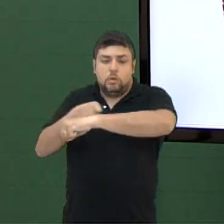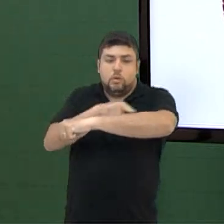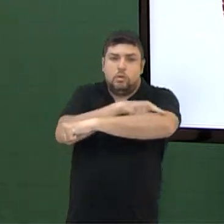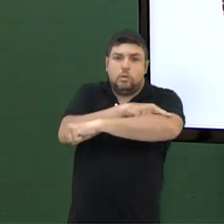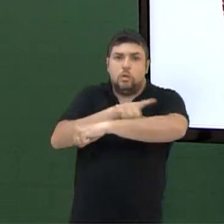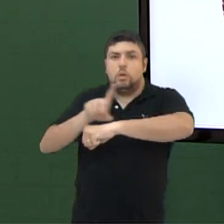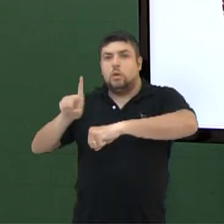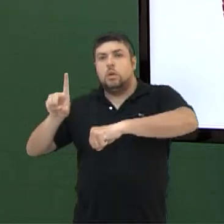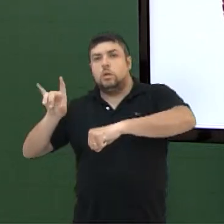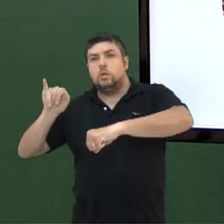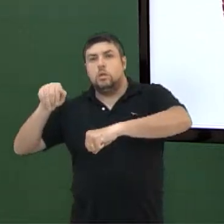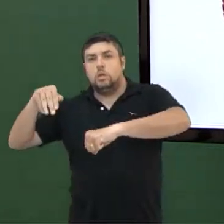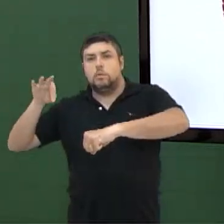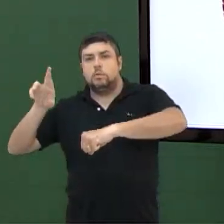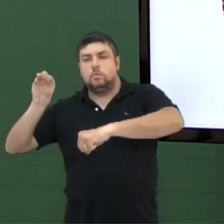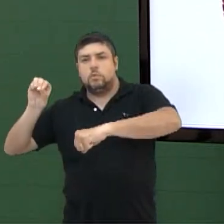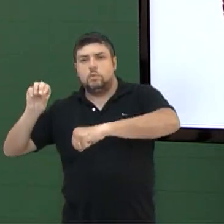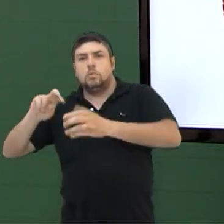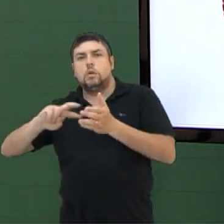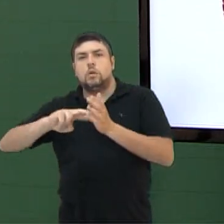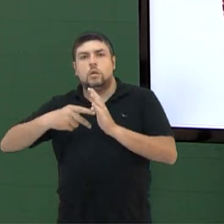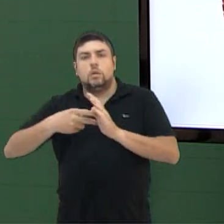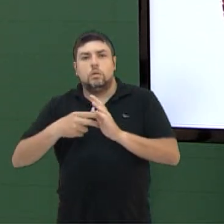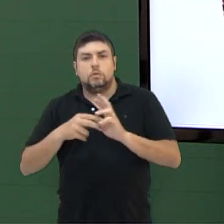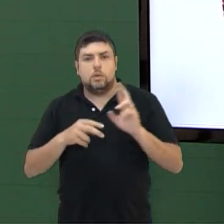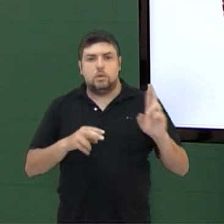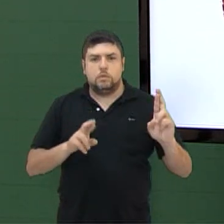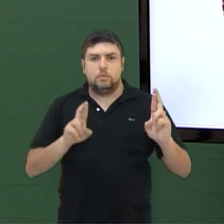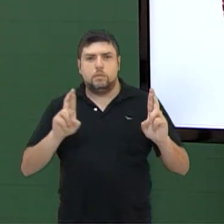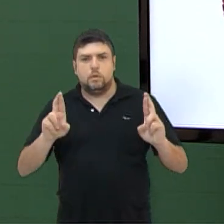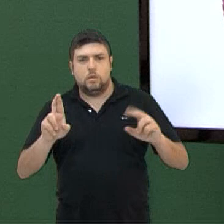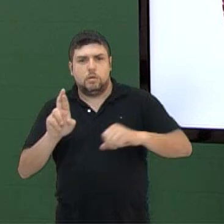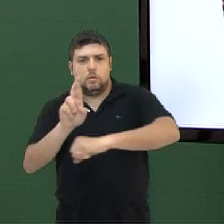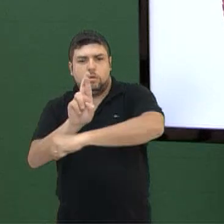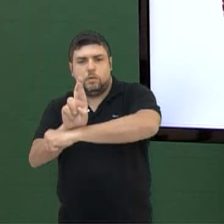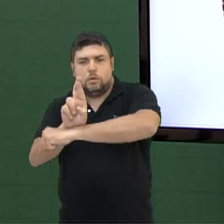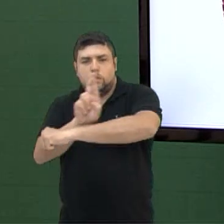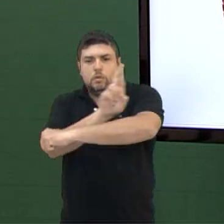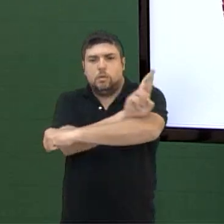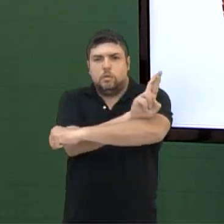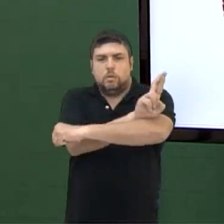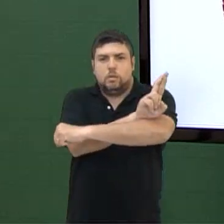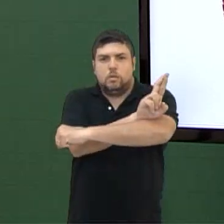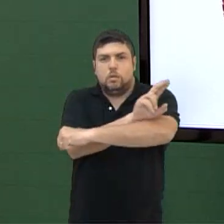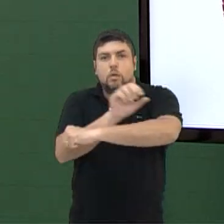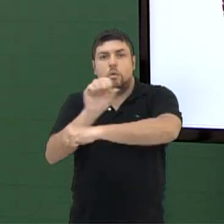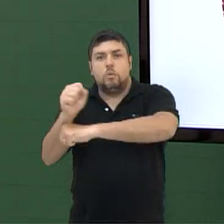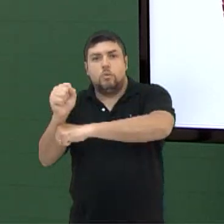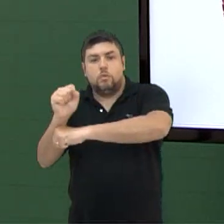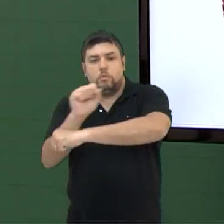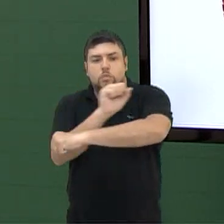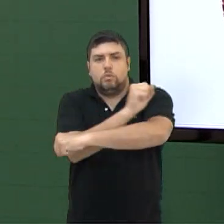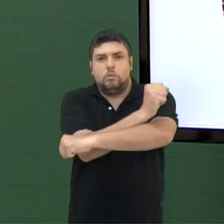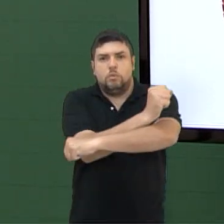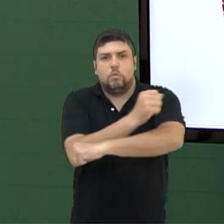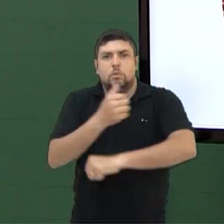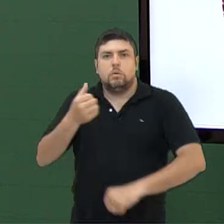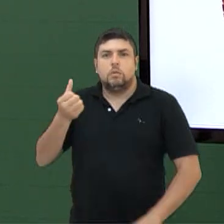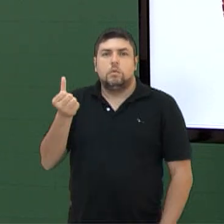do raio. Então, se aqui é 8, aqui também é 8. Aqui também vai ser 8 centímetros, logo, o diâmetro